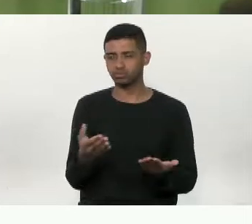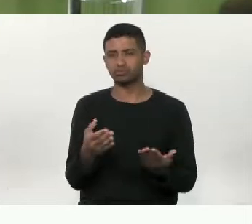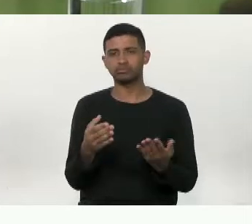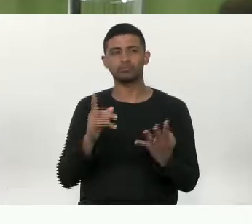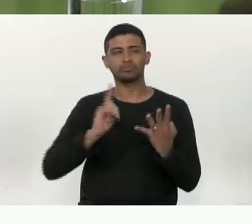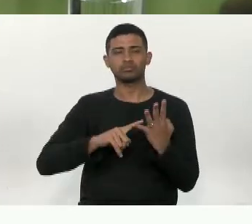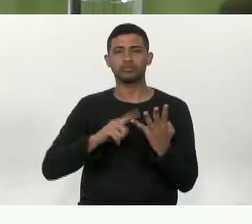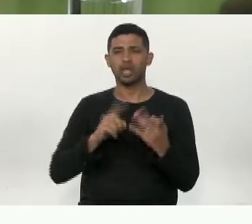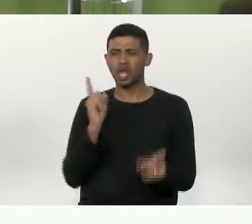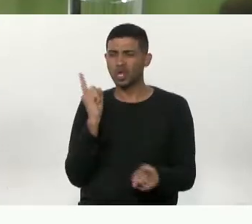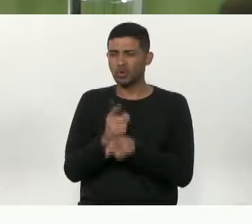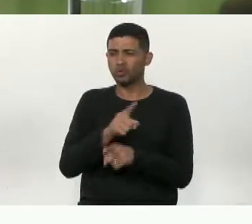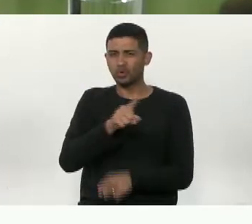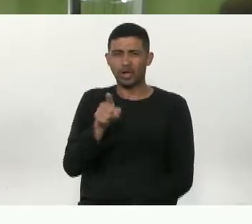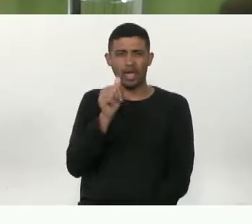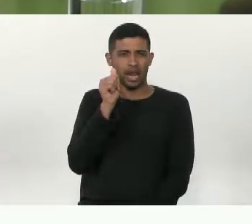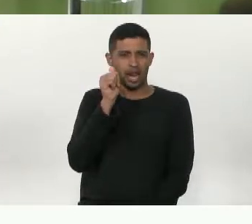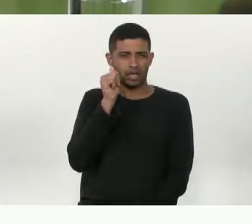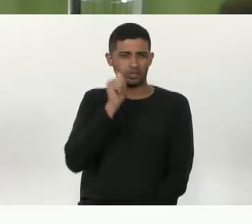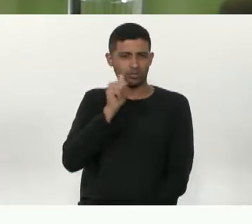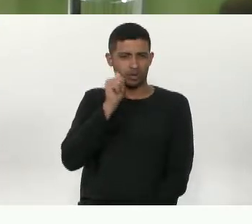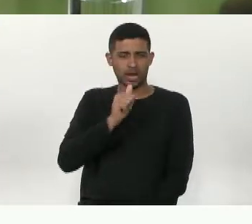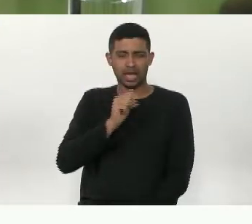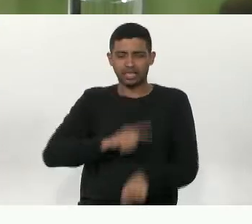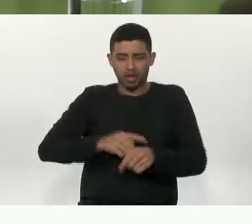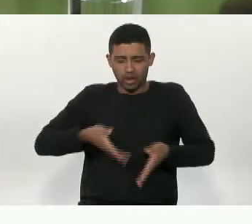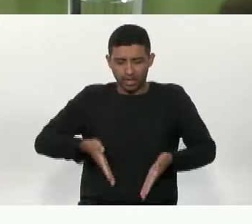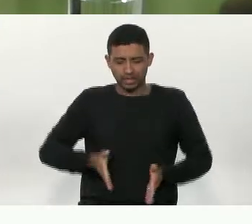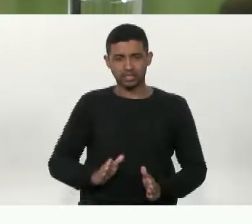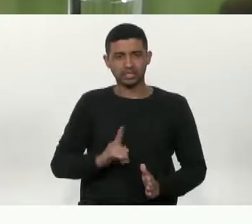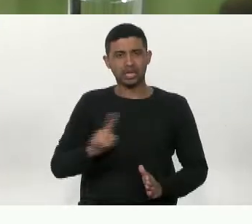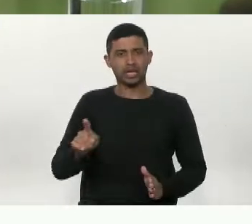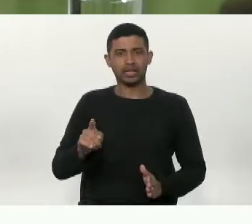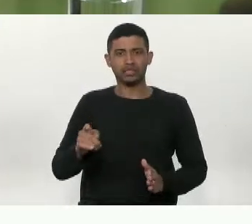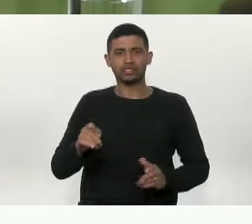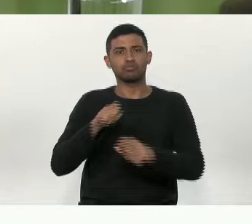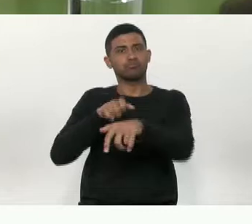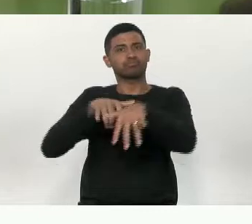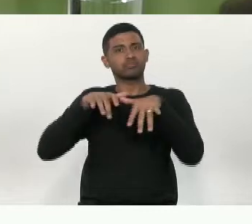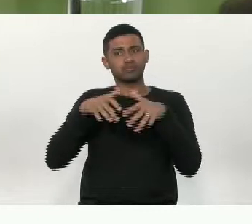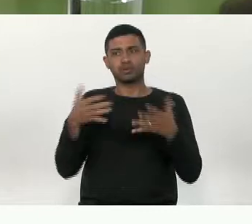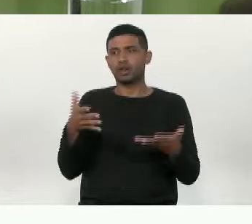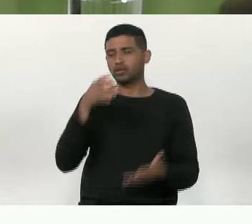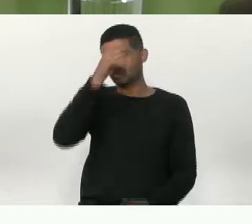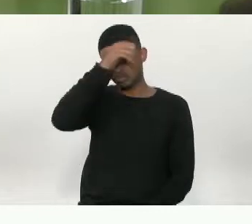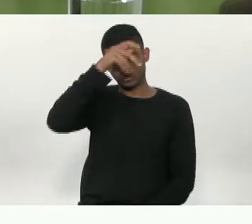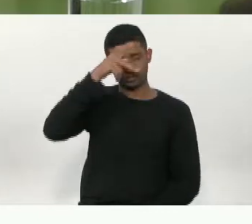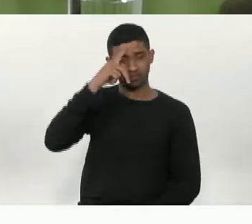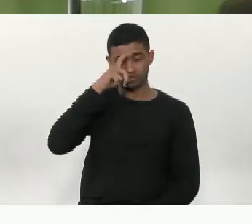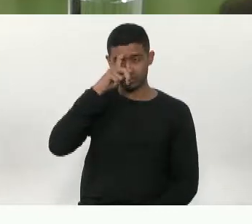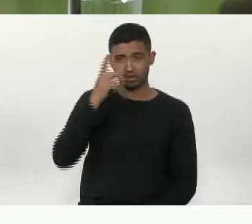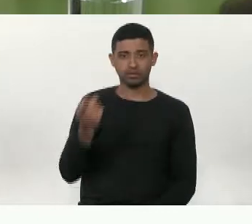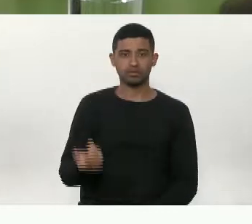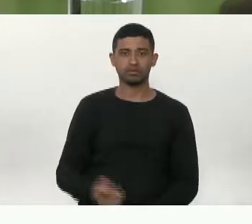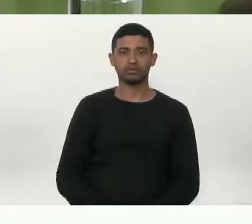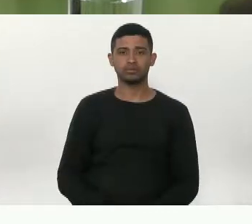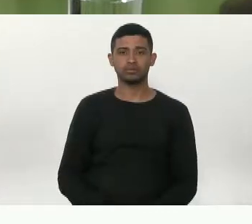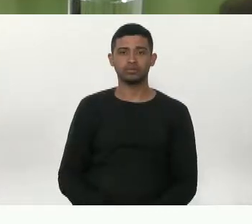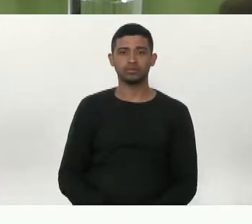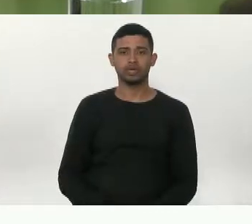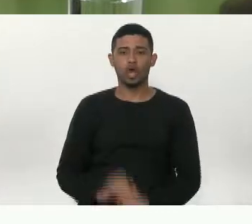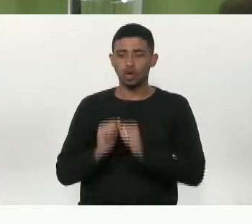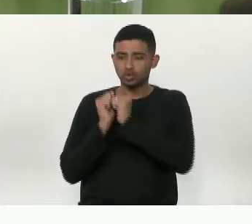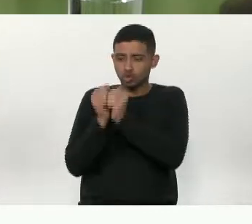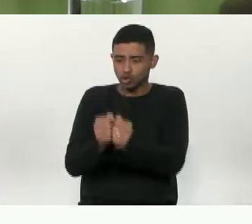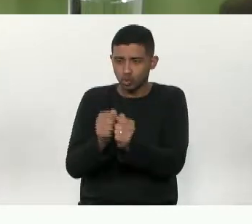encontradas puérperas, mulheres que acabam de ter seus filhos, no auditório do hospital. Não era permitido acompanhante durante o parto